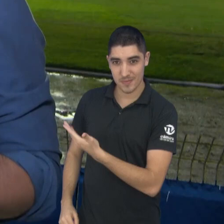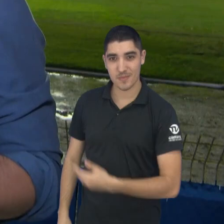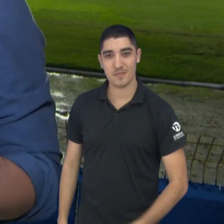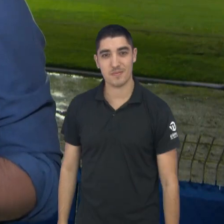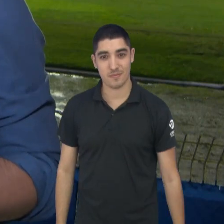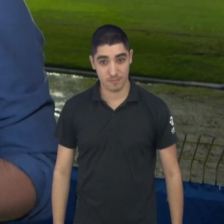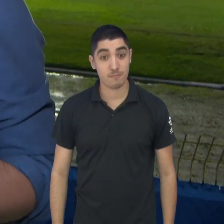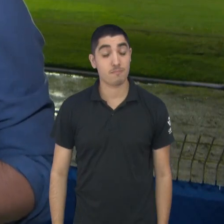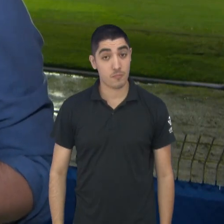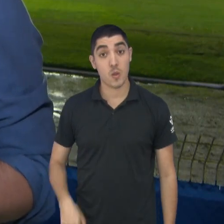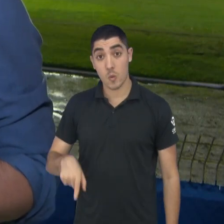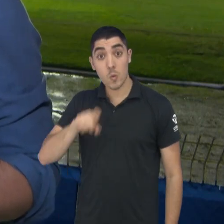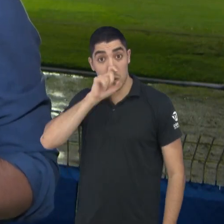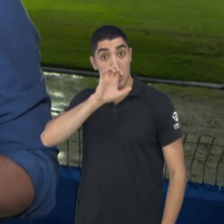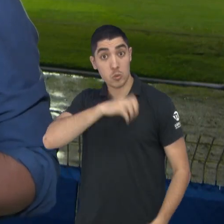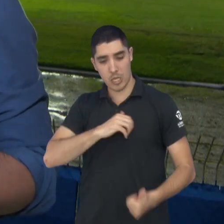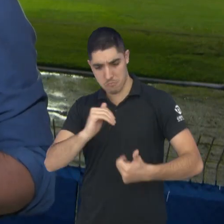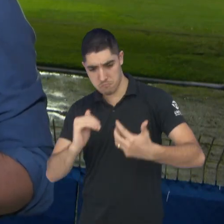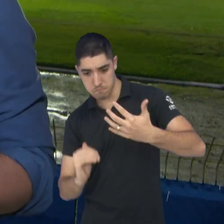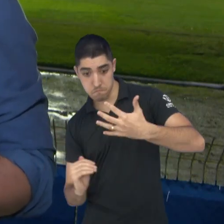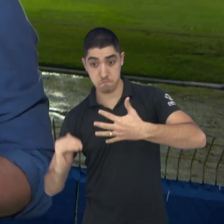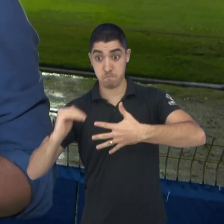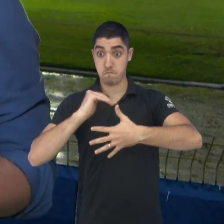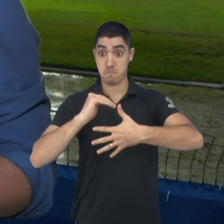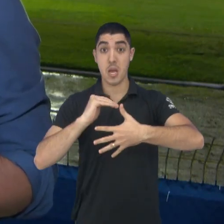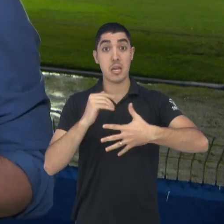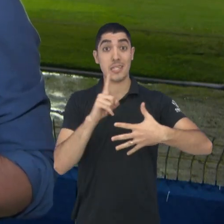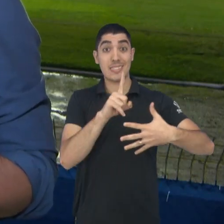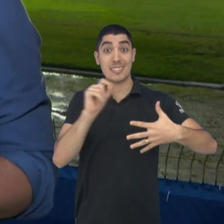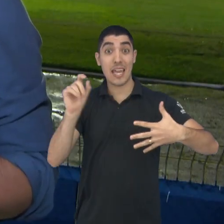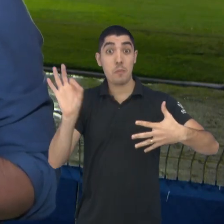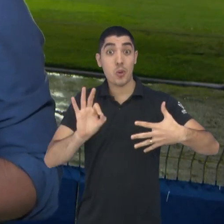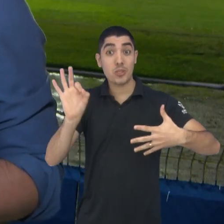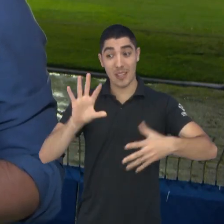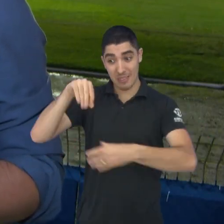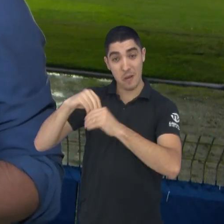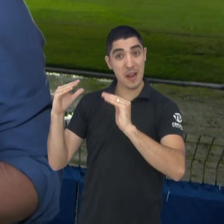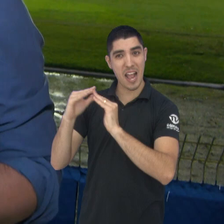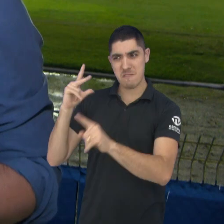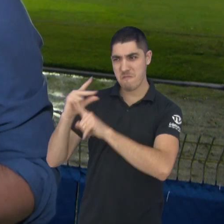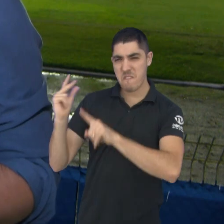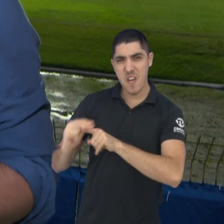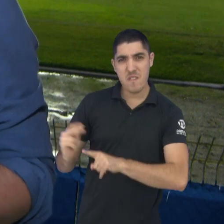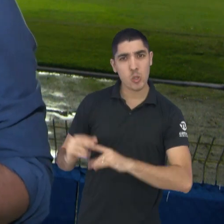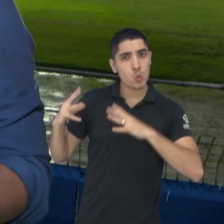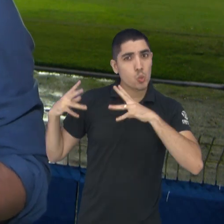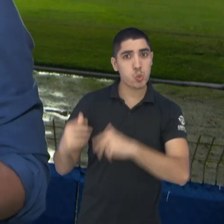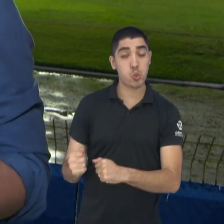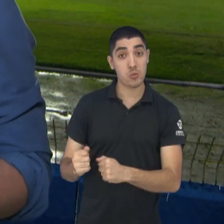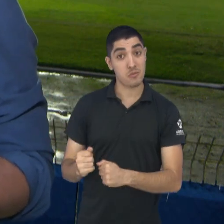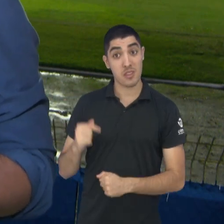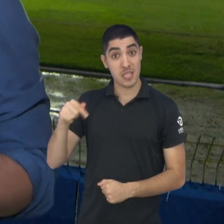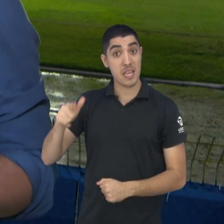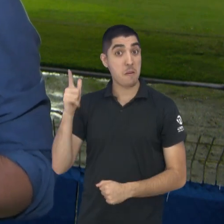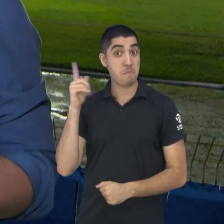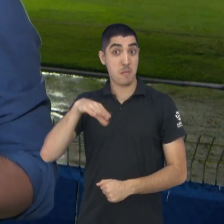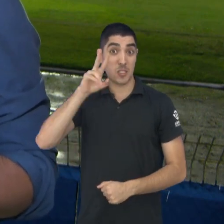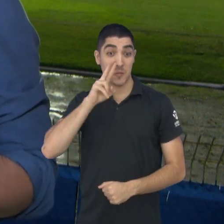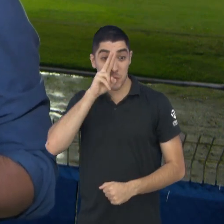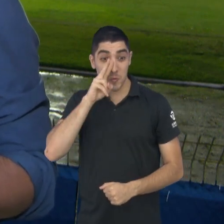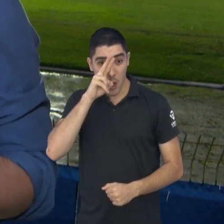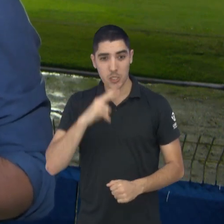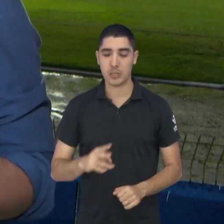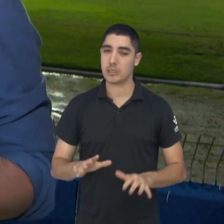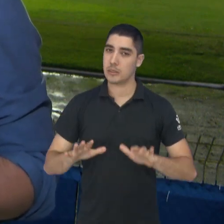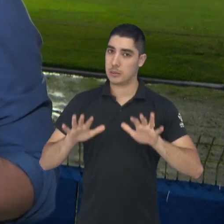Time na ponta de cima da tabela, 100% nos jogos em casa, o São José entrou como favorito para a partida. Mas para o